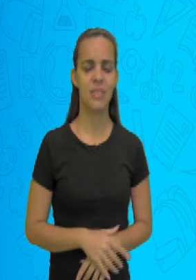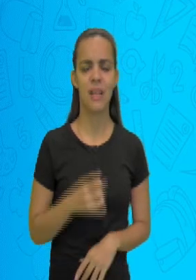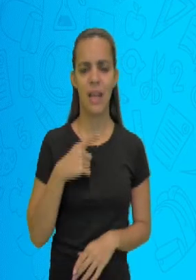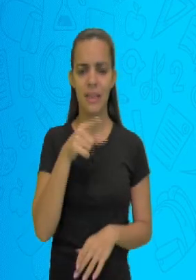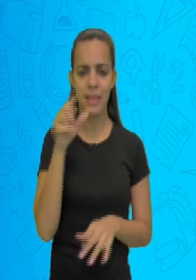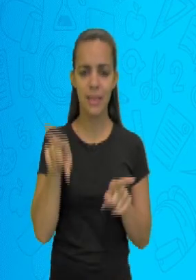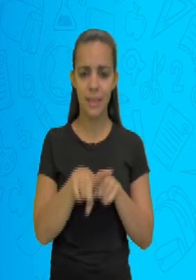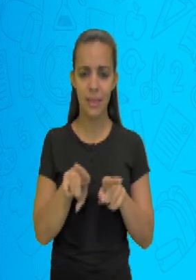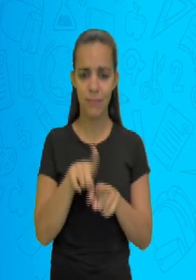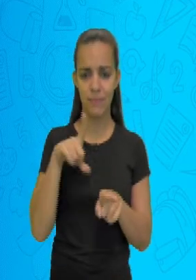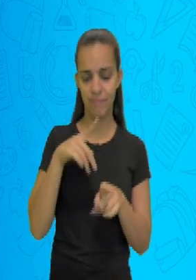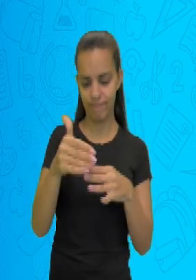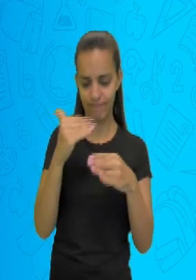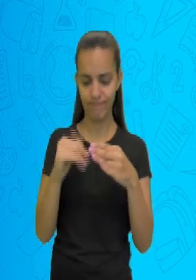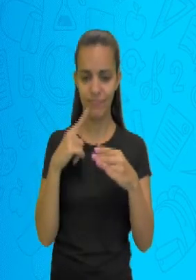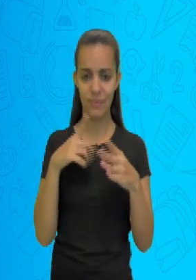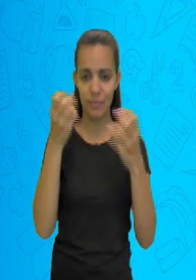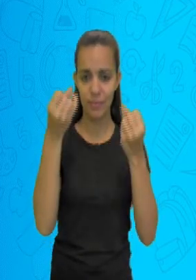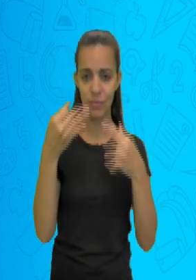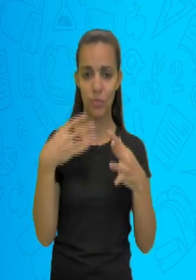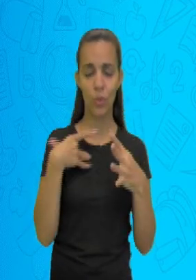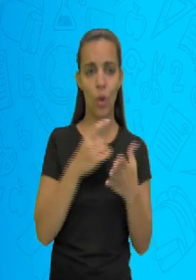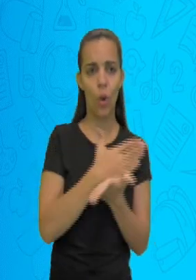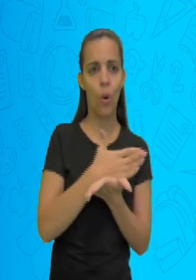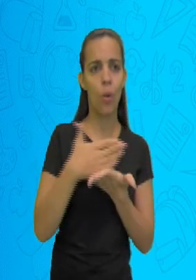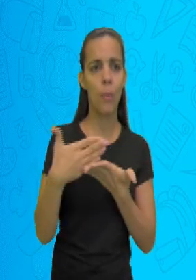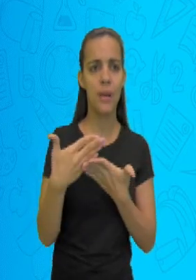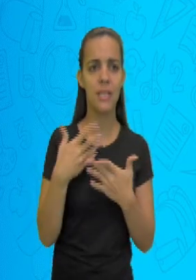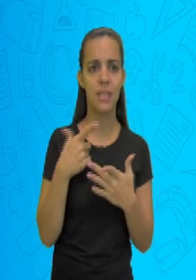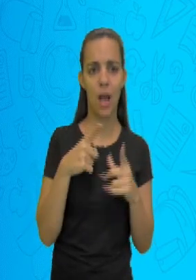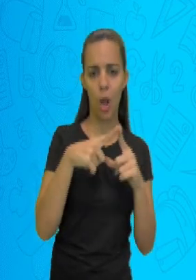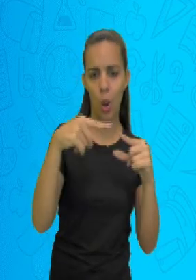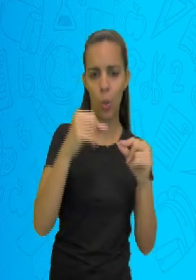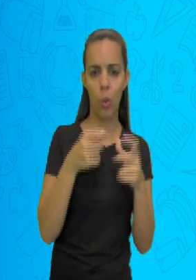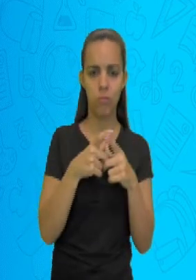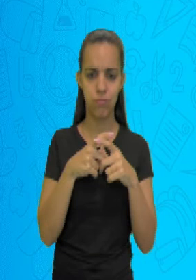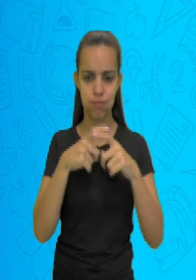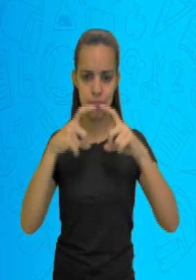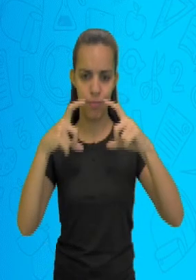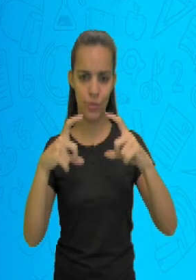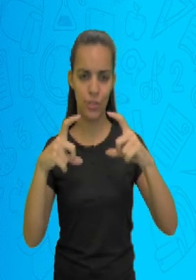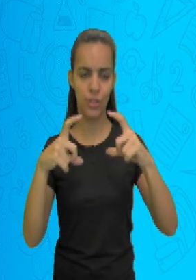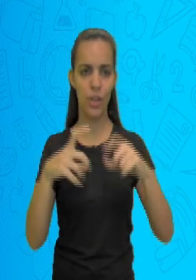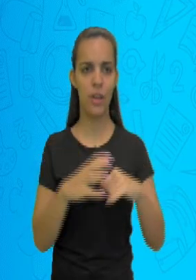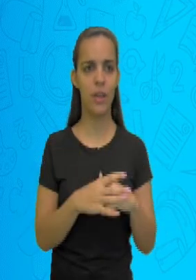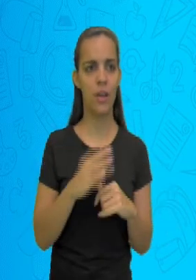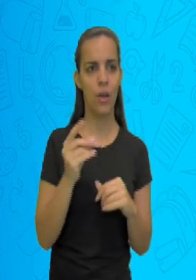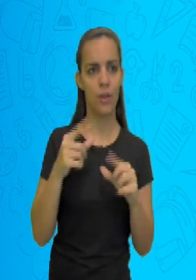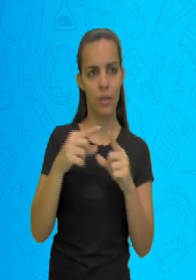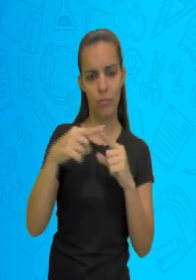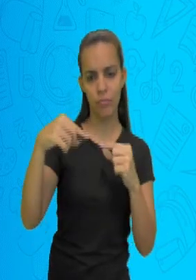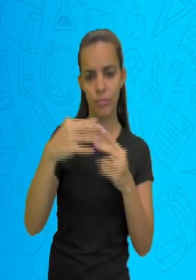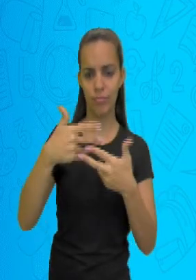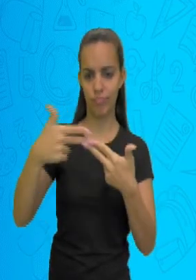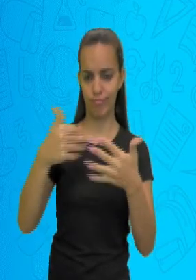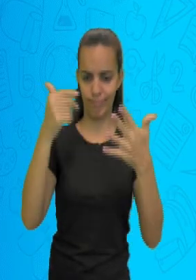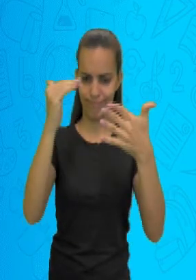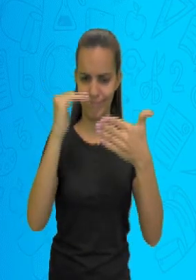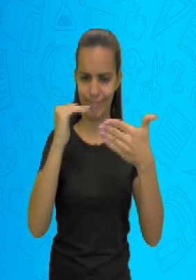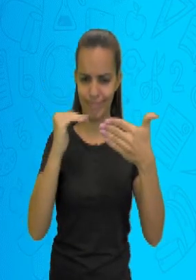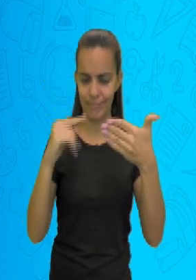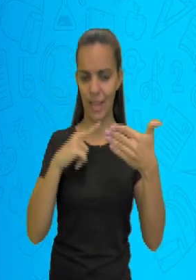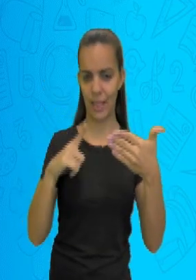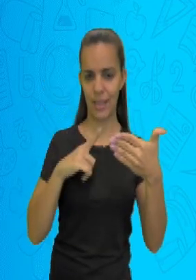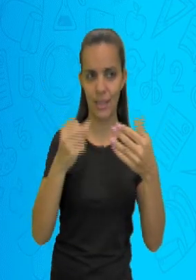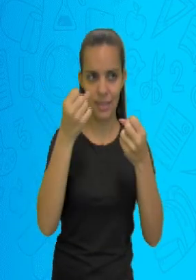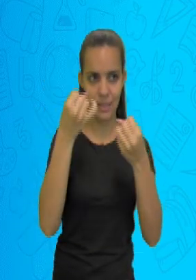vai começar. Então, a gente tem a lua cheia, o quarto de minguante, a lua nova e o quarto de